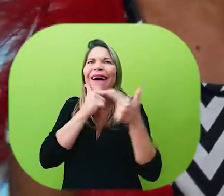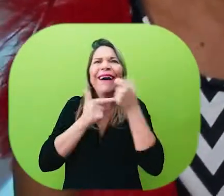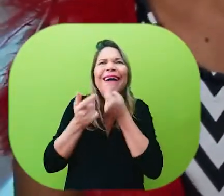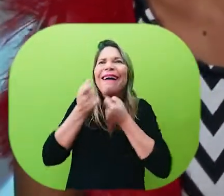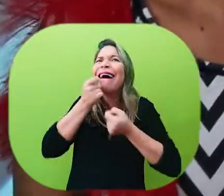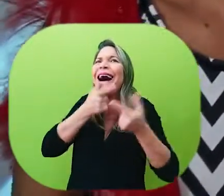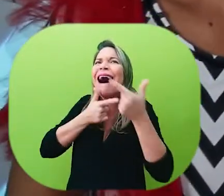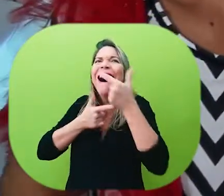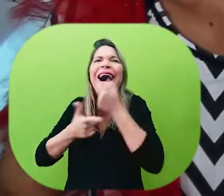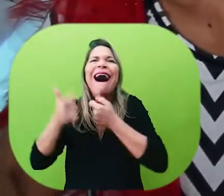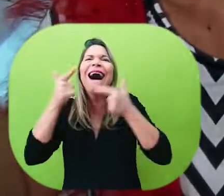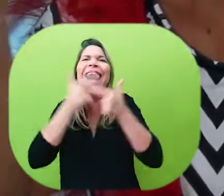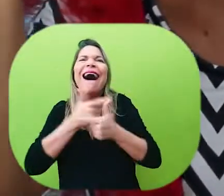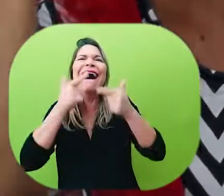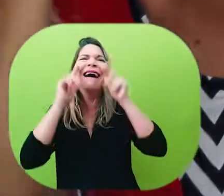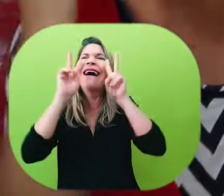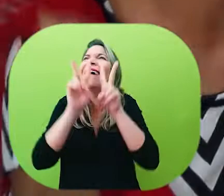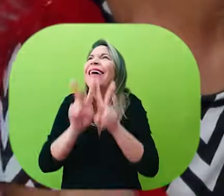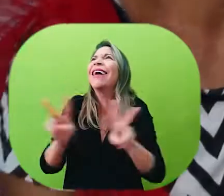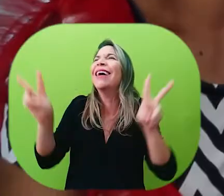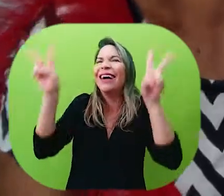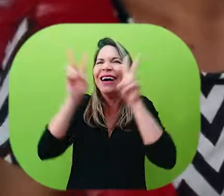bom humor.